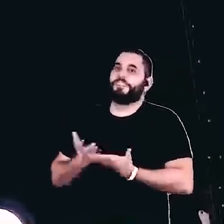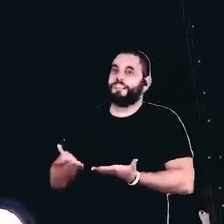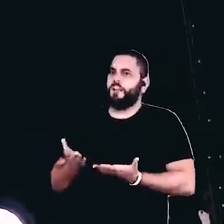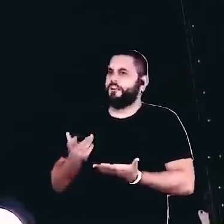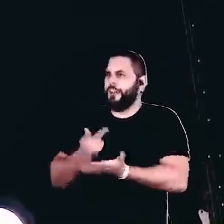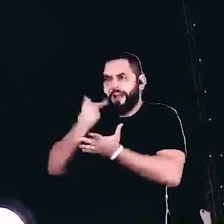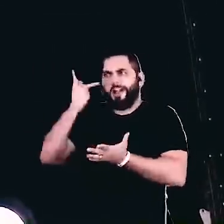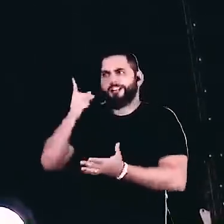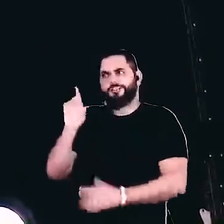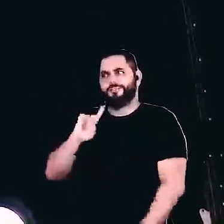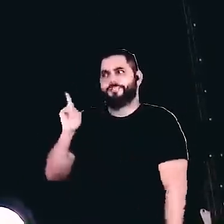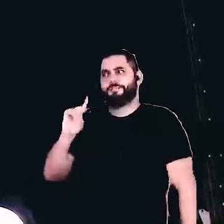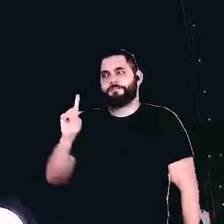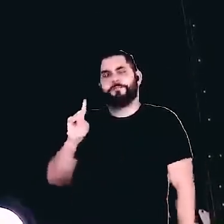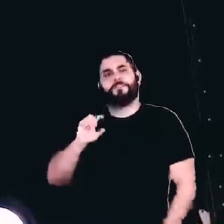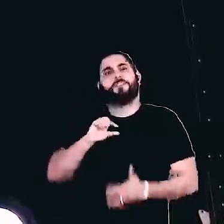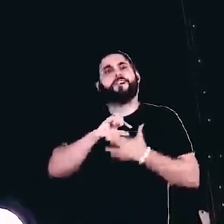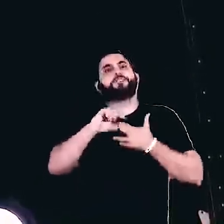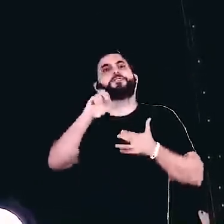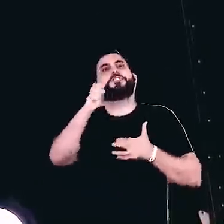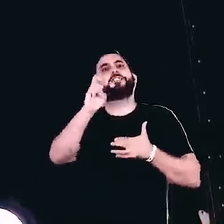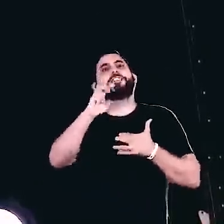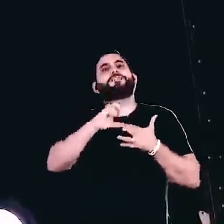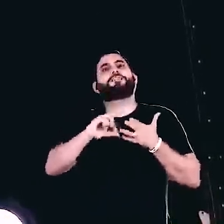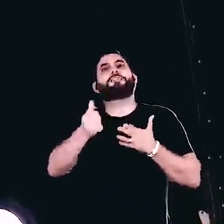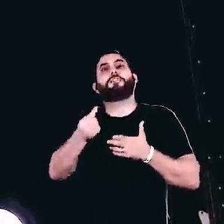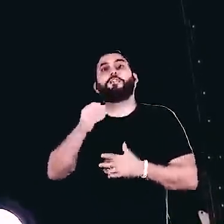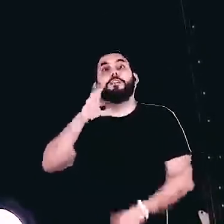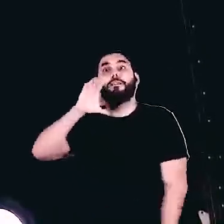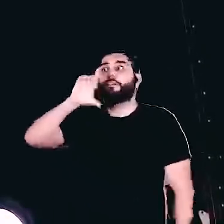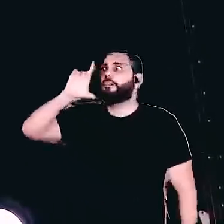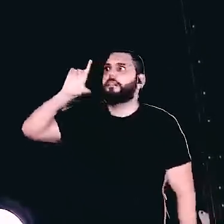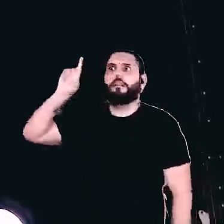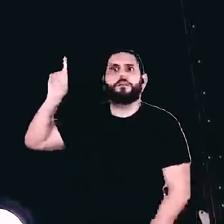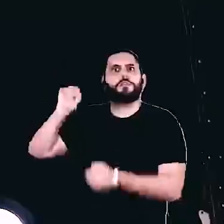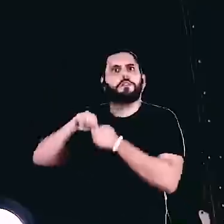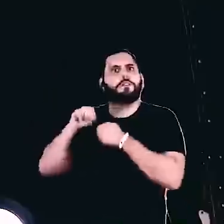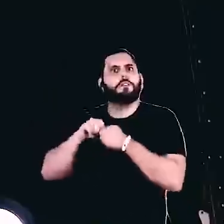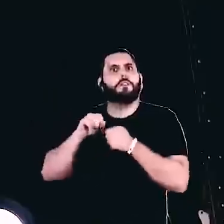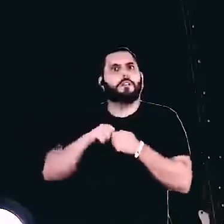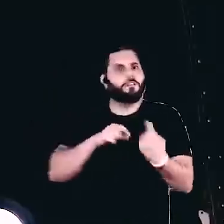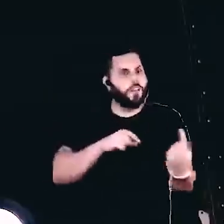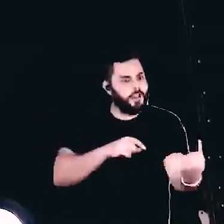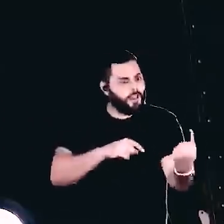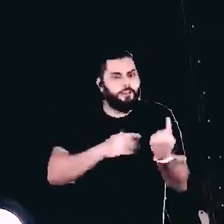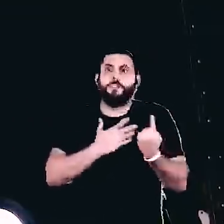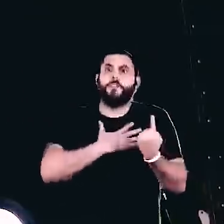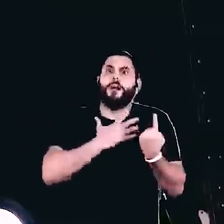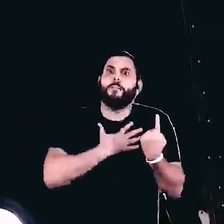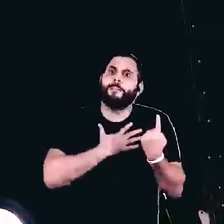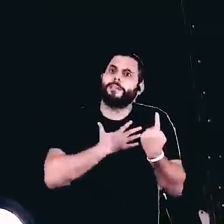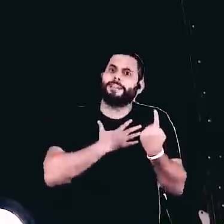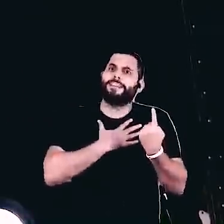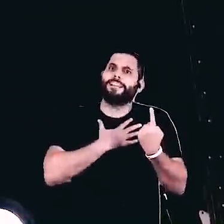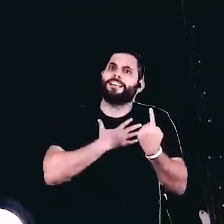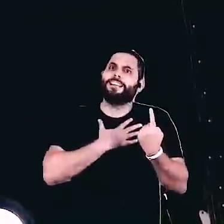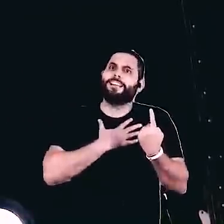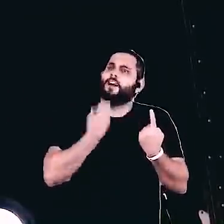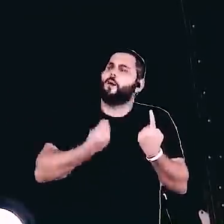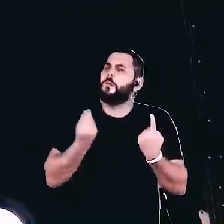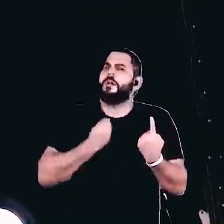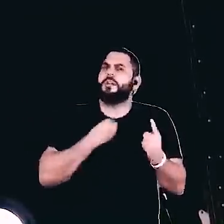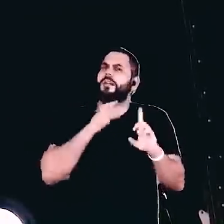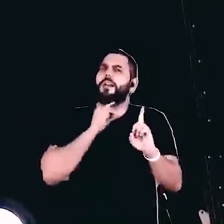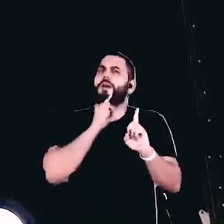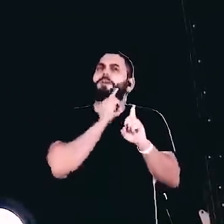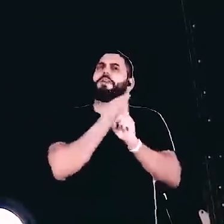acaso. Ele disse assim, do verso 15 ao verso 16, foi a providência divina que trouxe o Onésimo na minha mão. Como é que o Onésimo veio